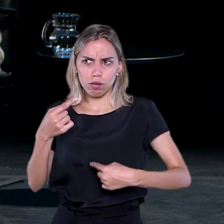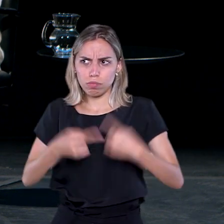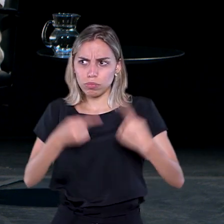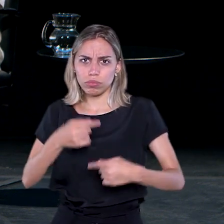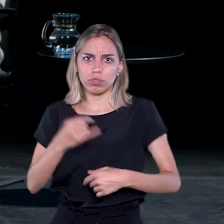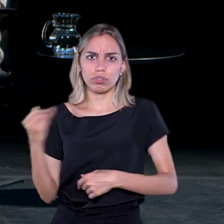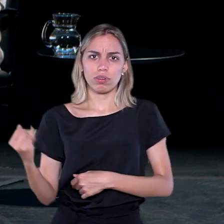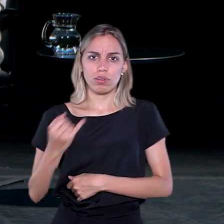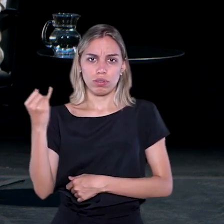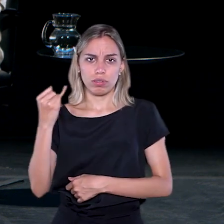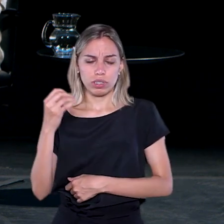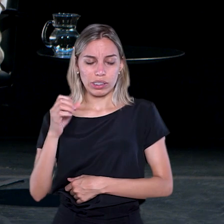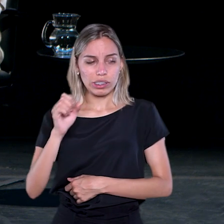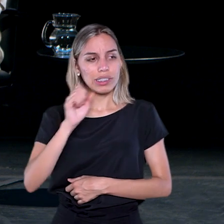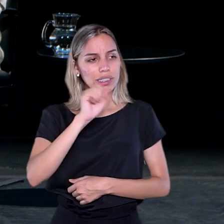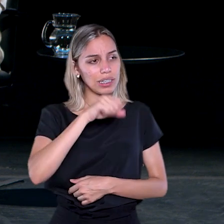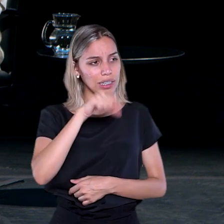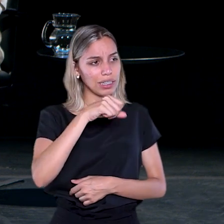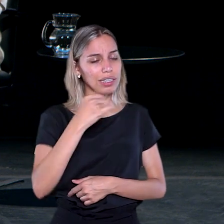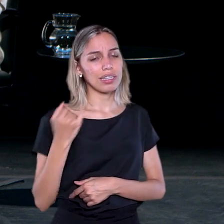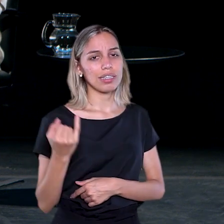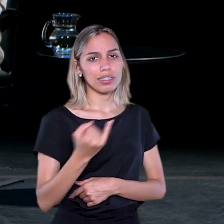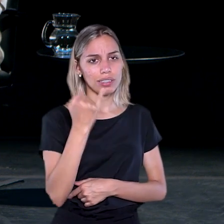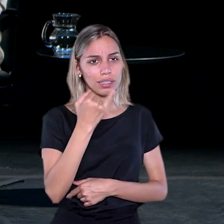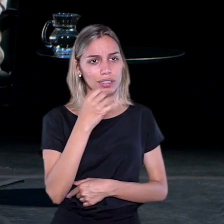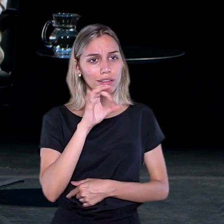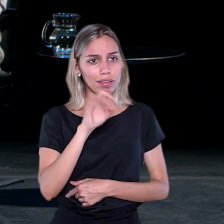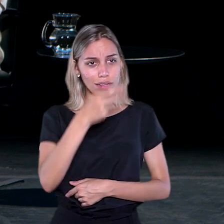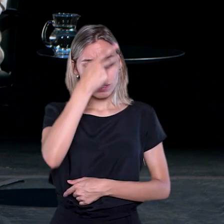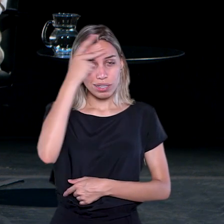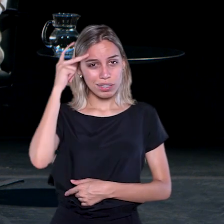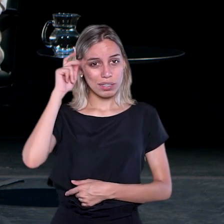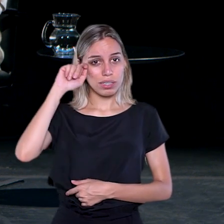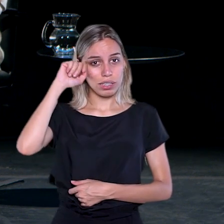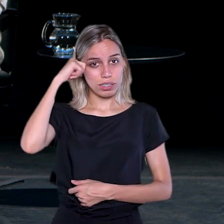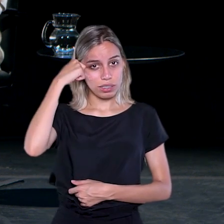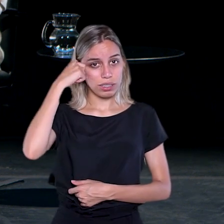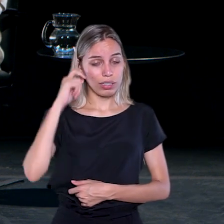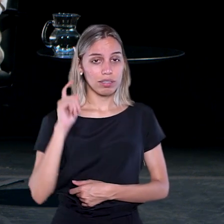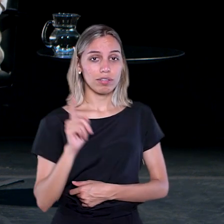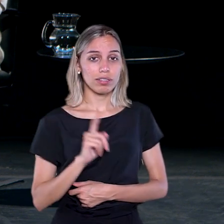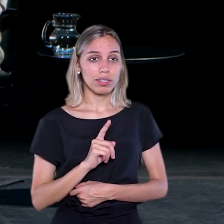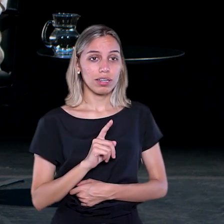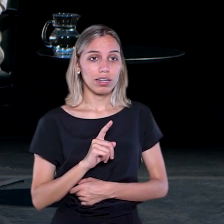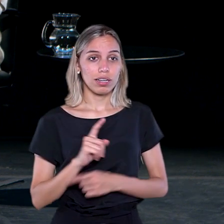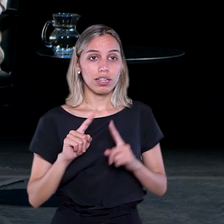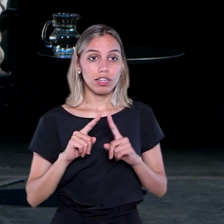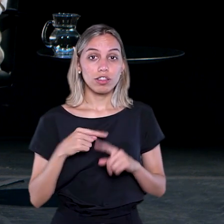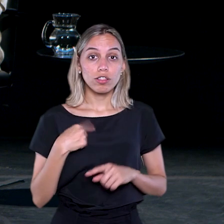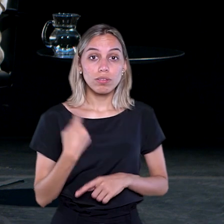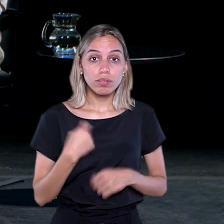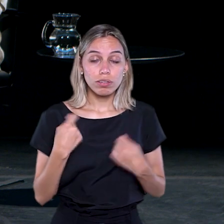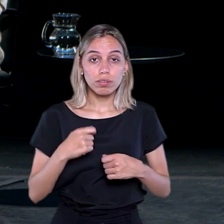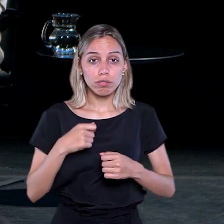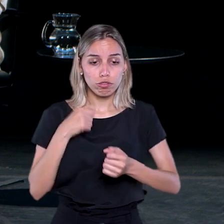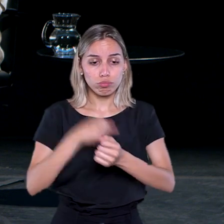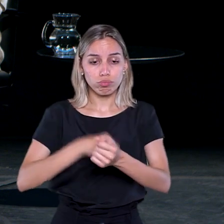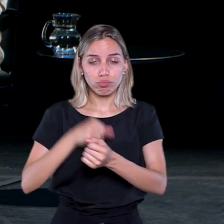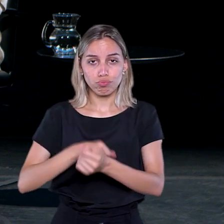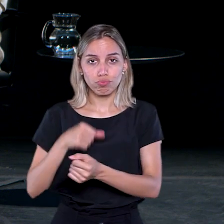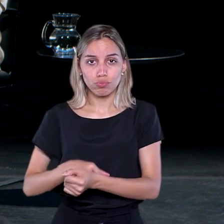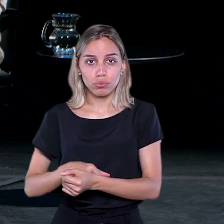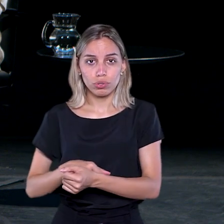para esse letramento. Eu digo que letramento não é letramento racial apenas, é letramento antirracista. Né? É mais do que racial.